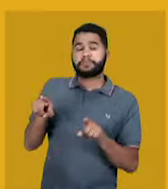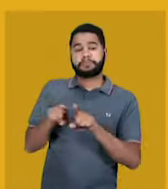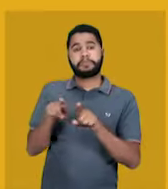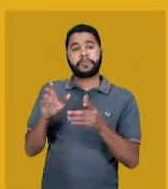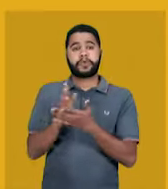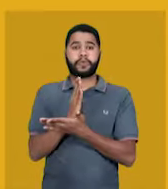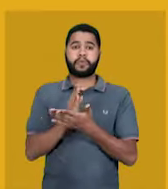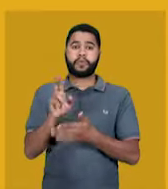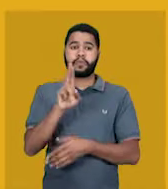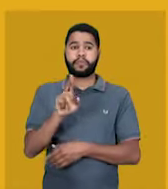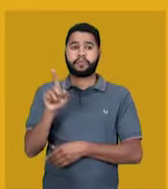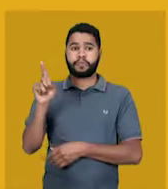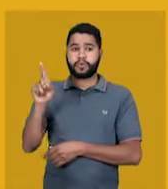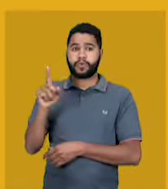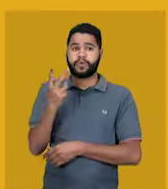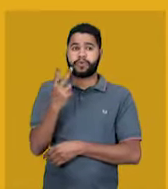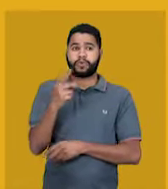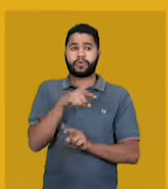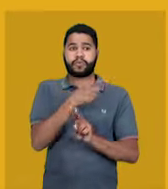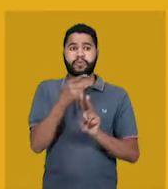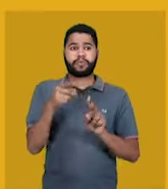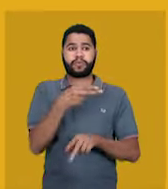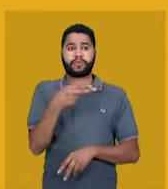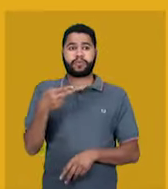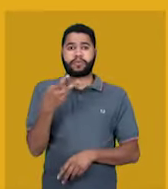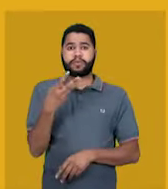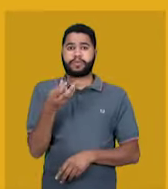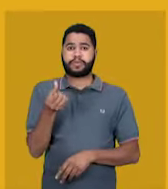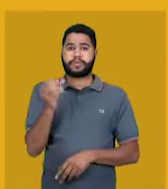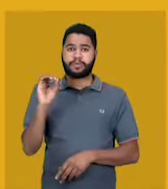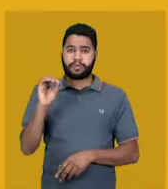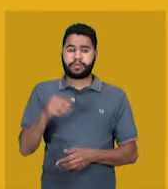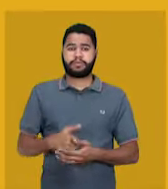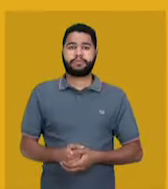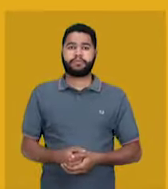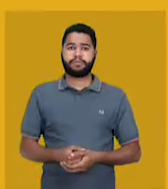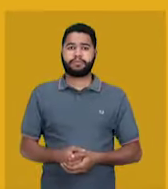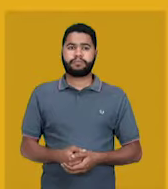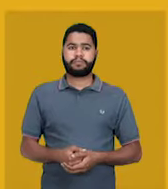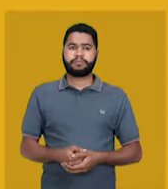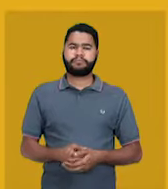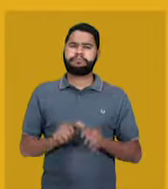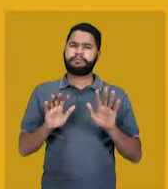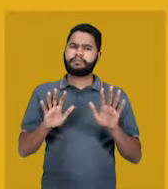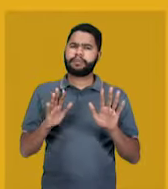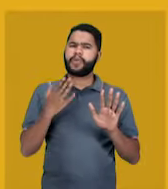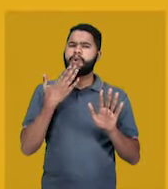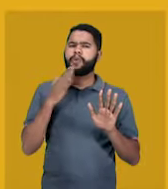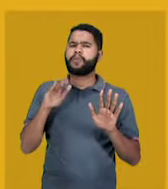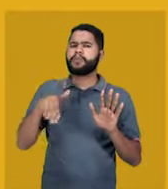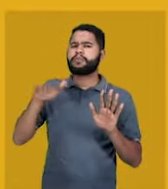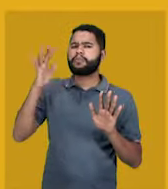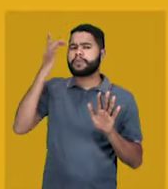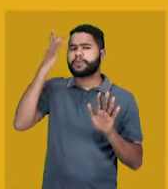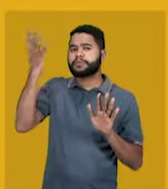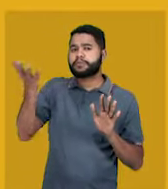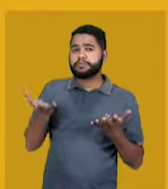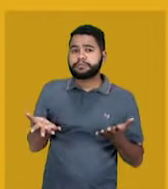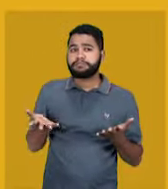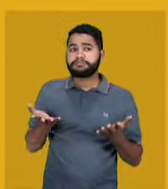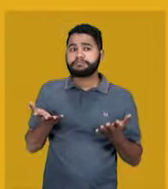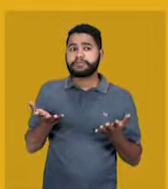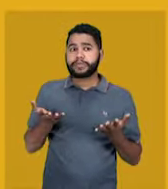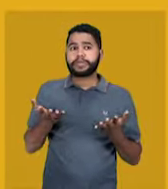gosta de utilizar essa aqui, ó. 2π é igual a 360. Mas convenhamos, qual que é mais fácil? Essa aqui eu vou